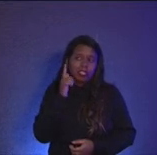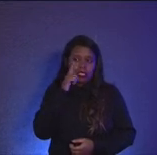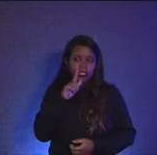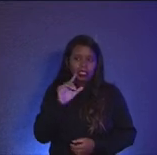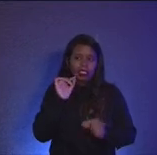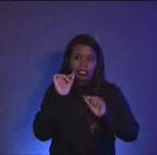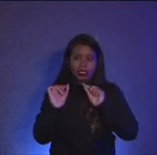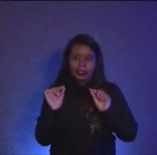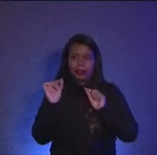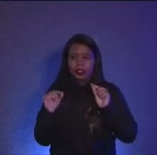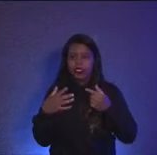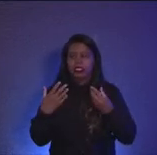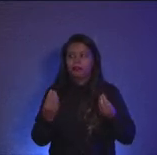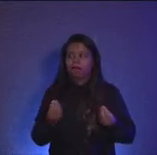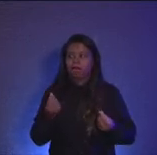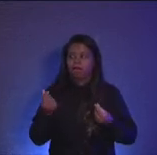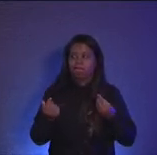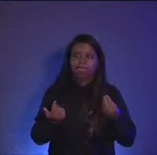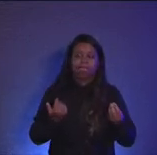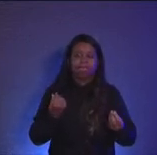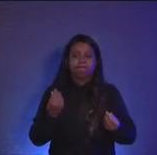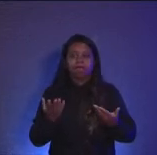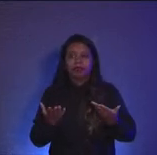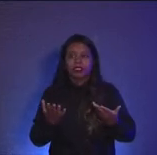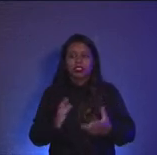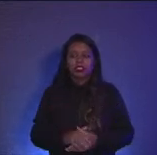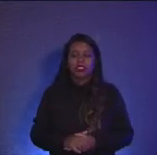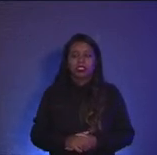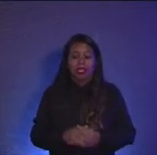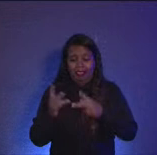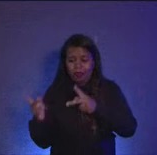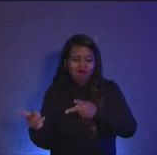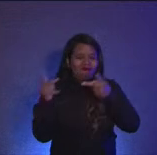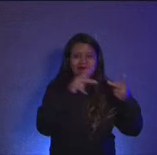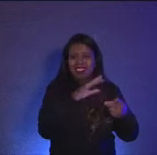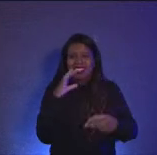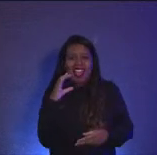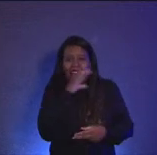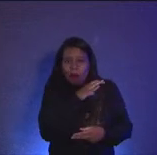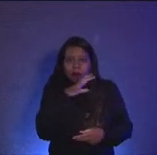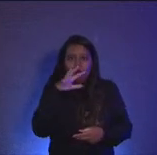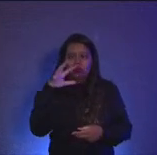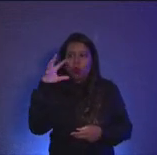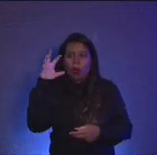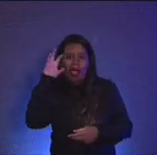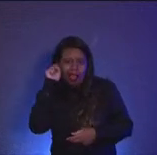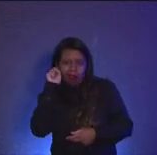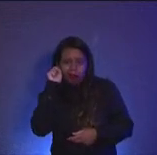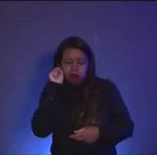Eu já vou terminar. Essa possibilidade de converter rapidamente áudio em texto